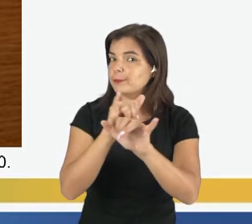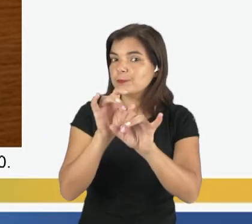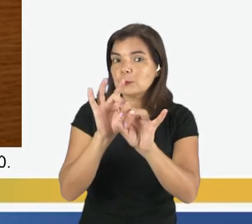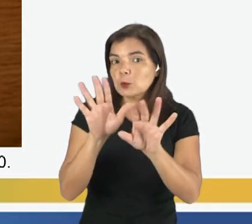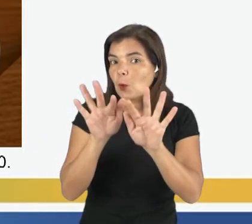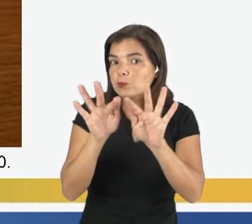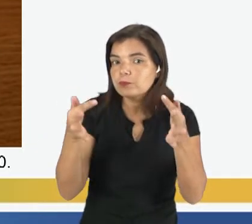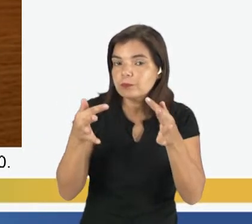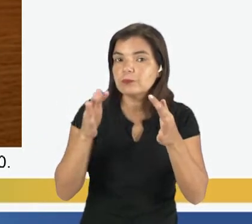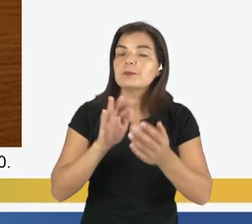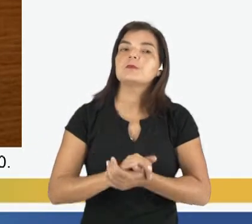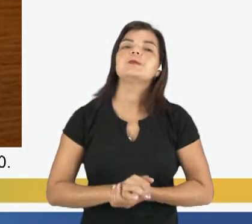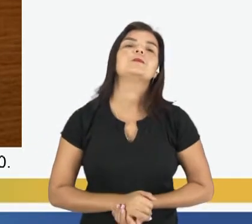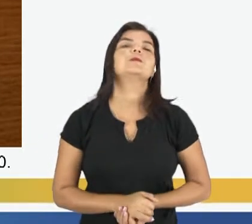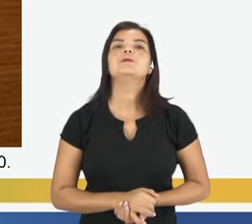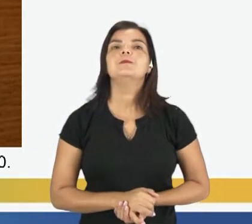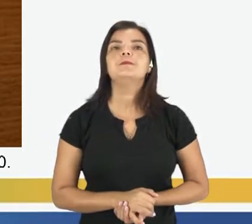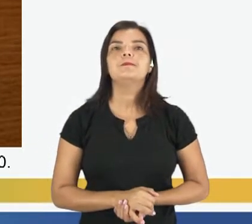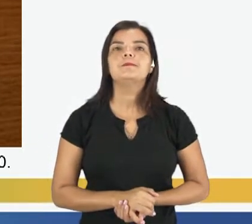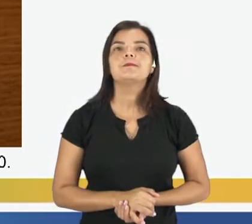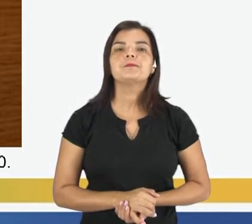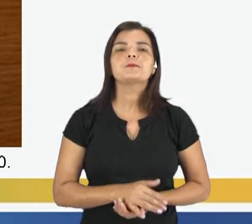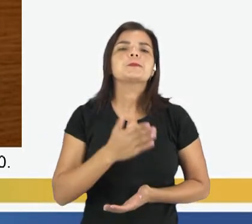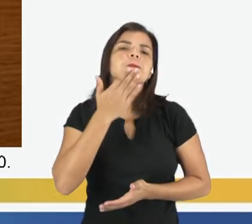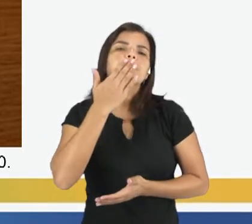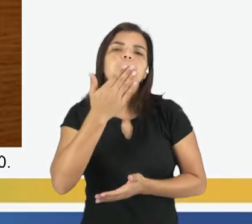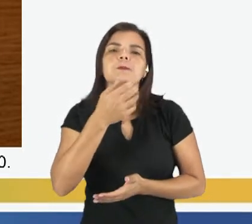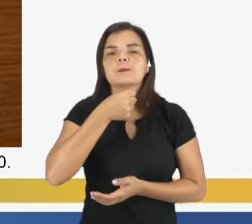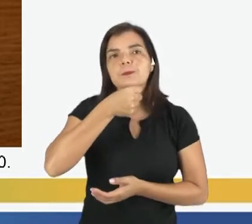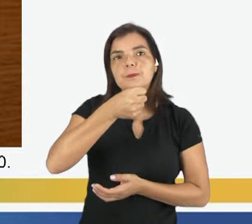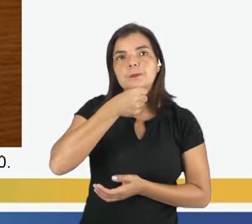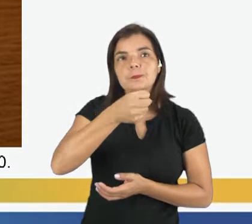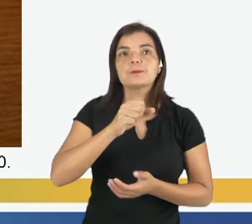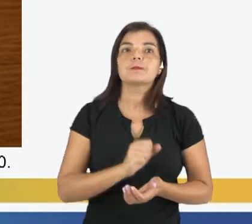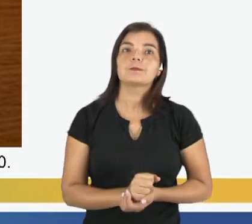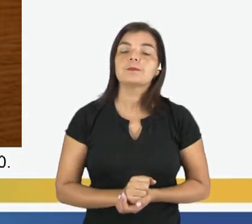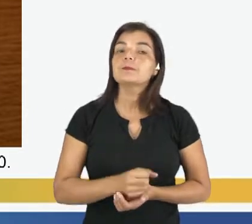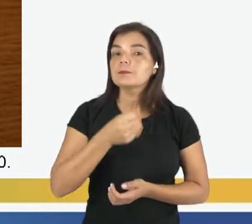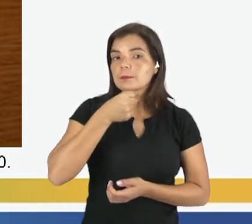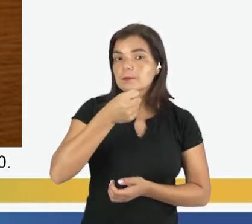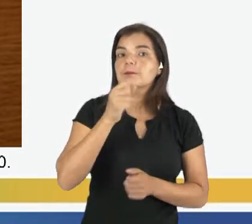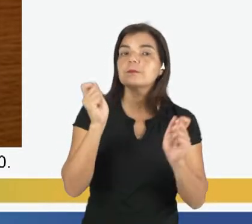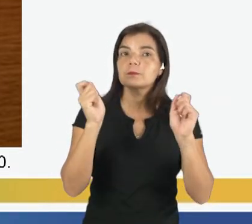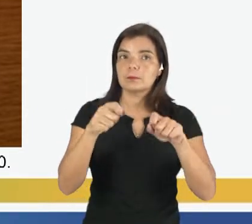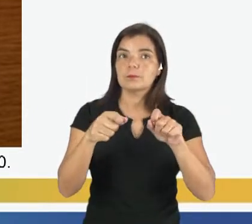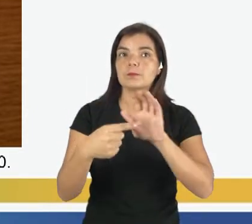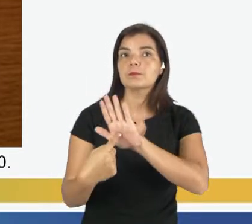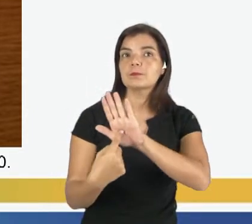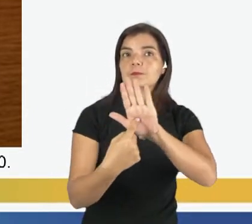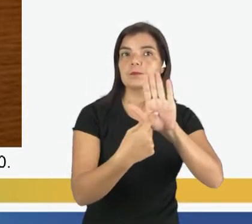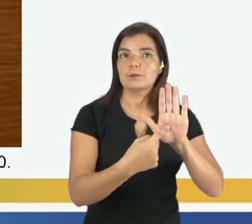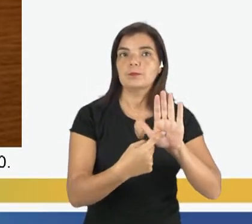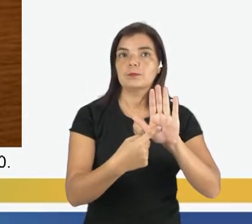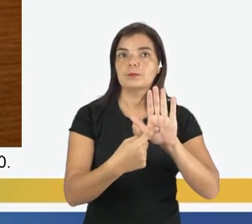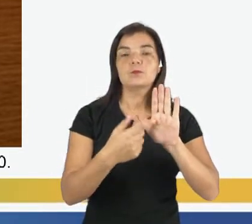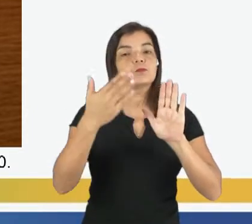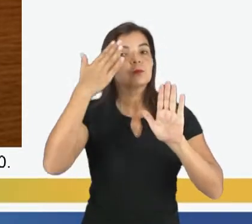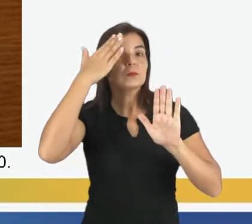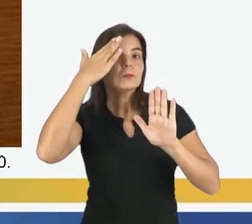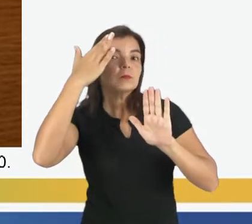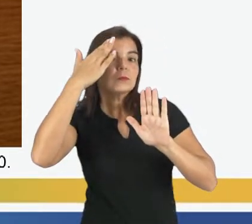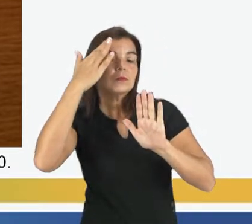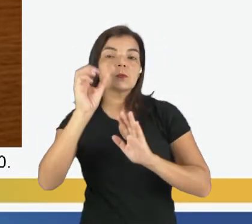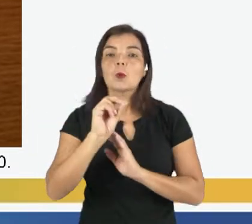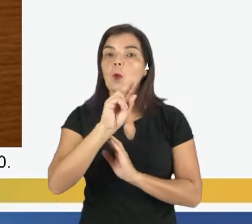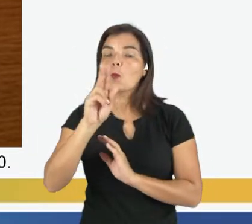noticia um fato. Tipos de reportagem. A reportagem pode ser expositiva,